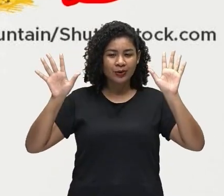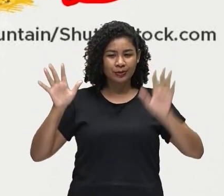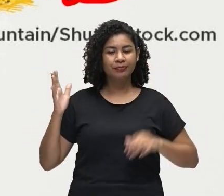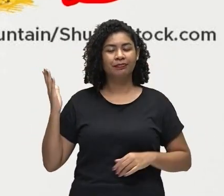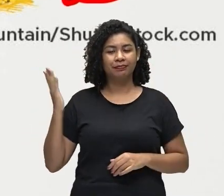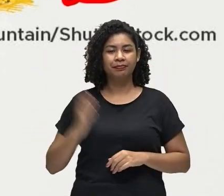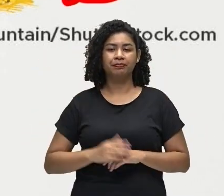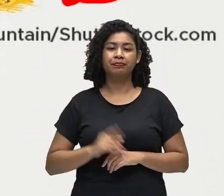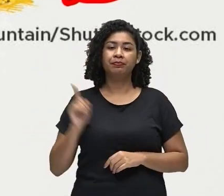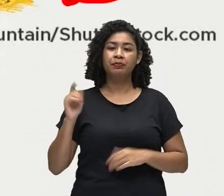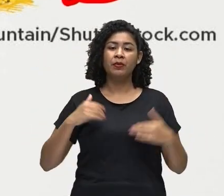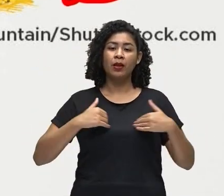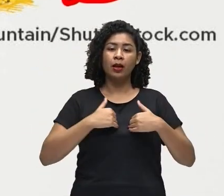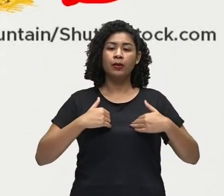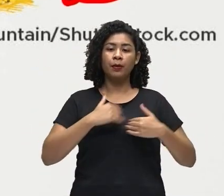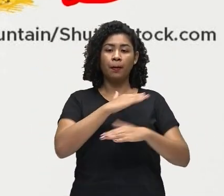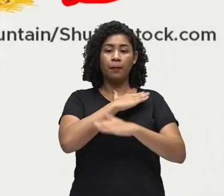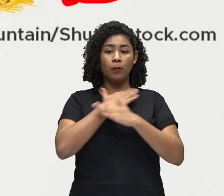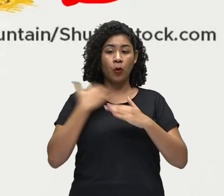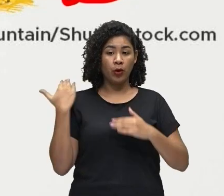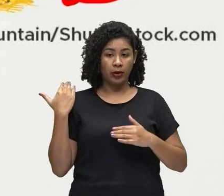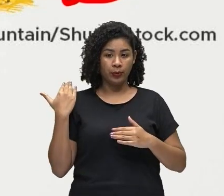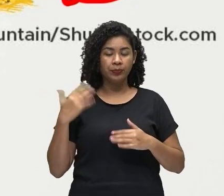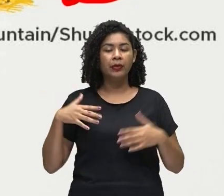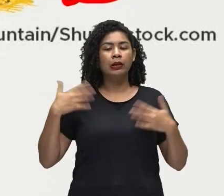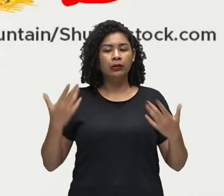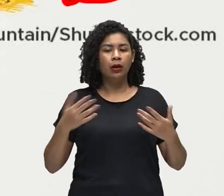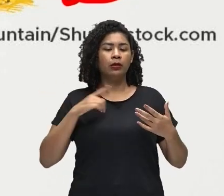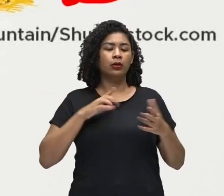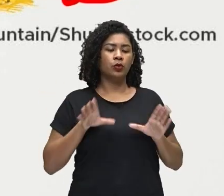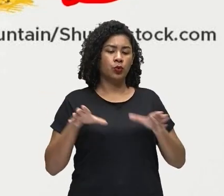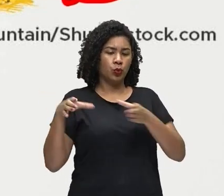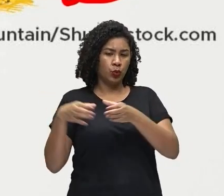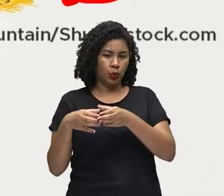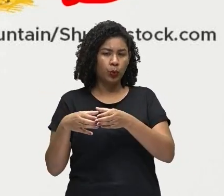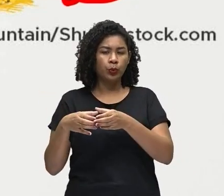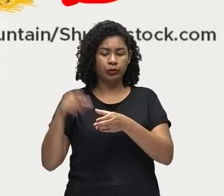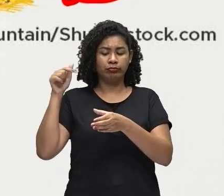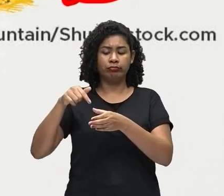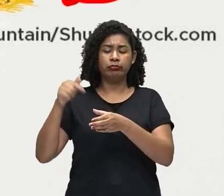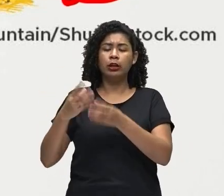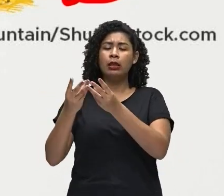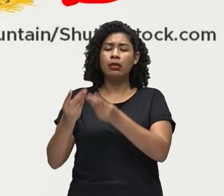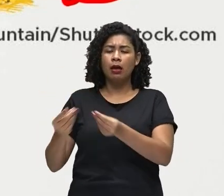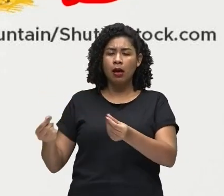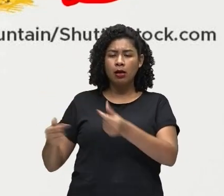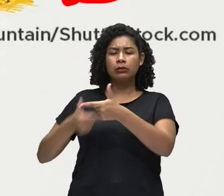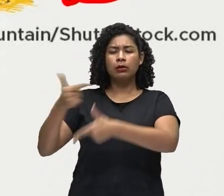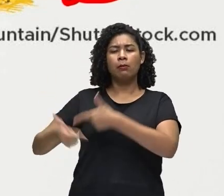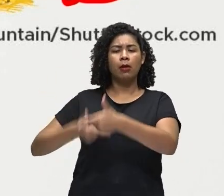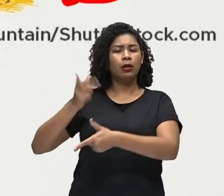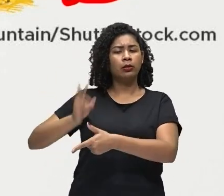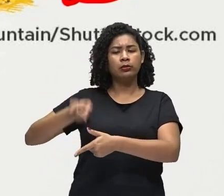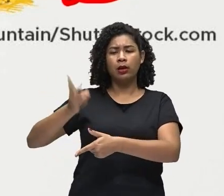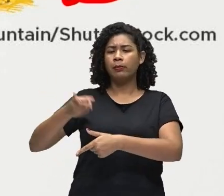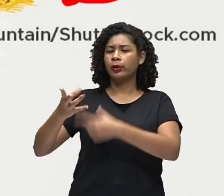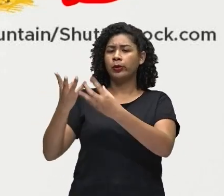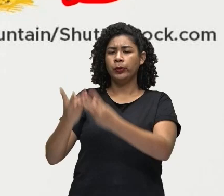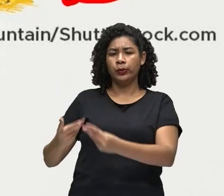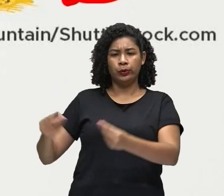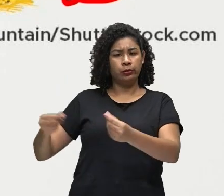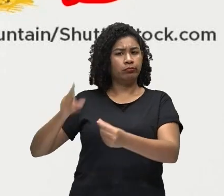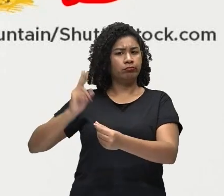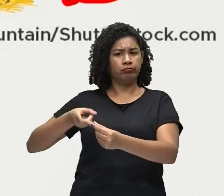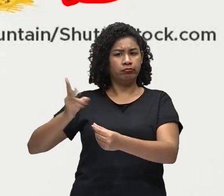acontece? Existem seres que são considerados decompositores. Eles vão atuar justamente na decomposição dessa matéria morta. Eles